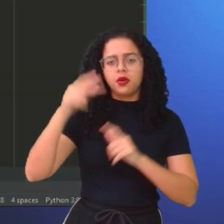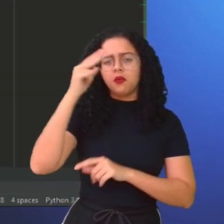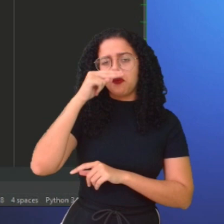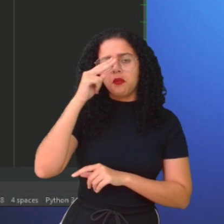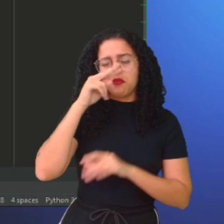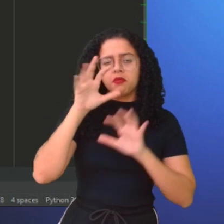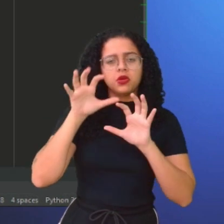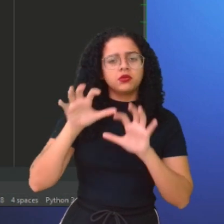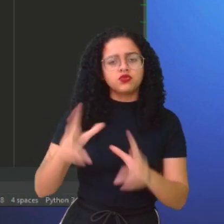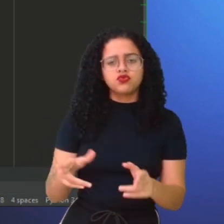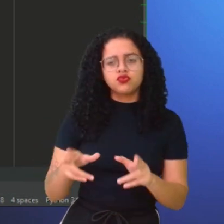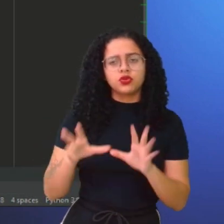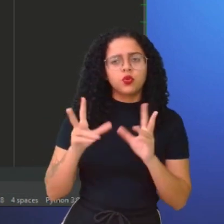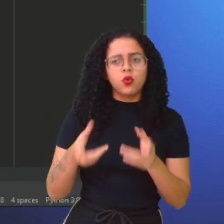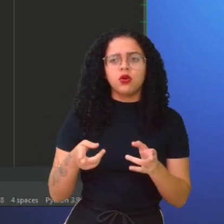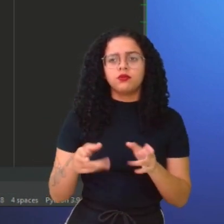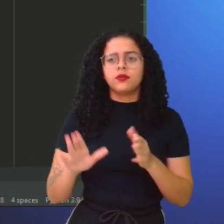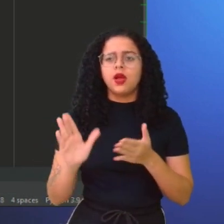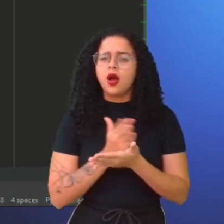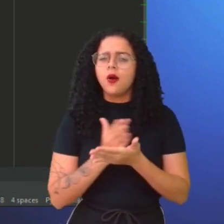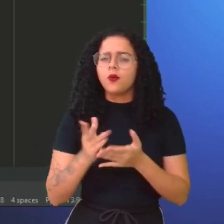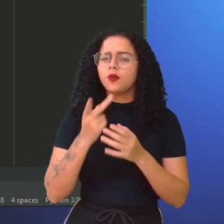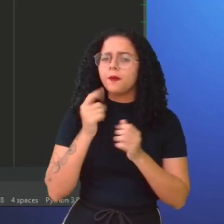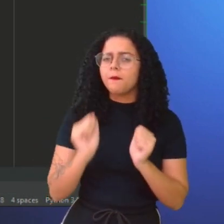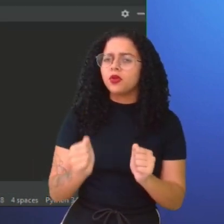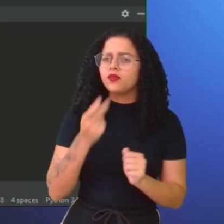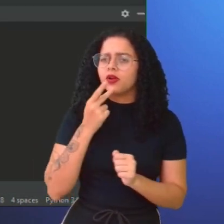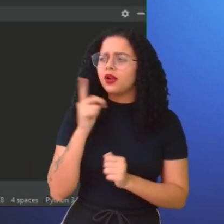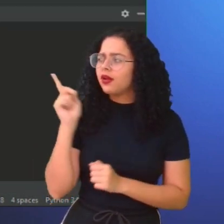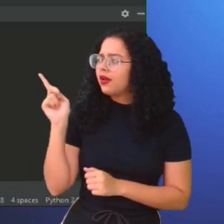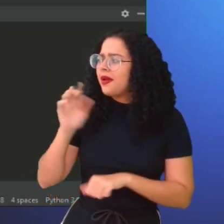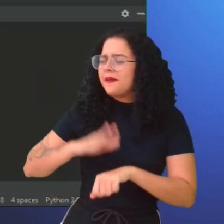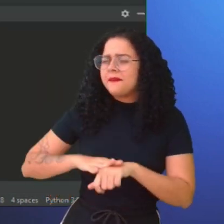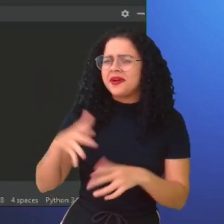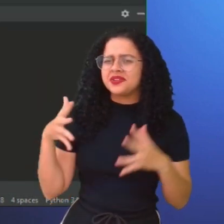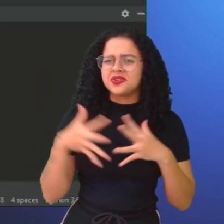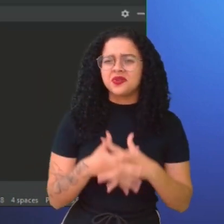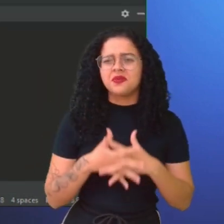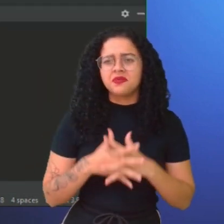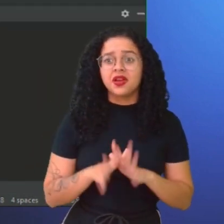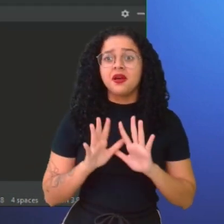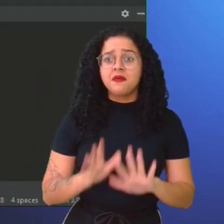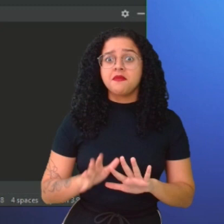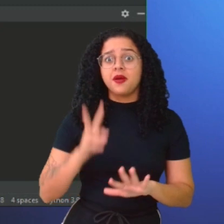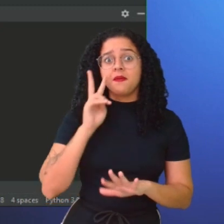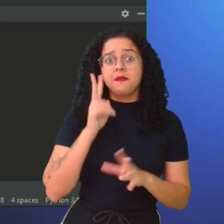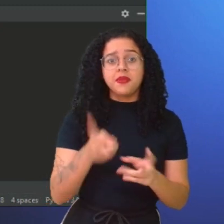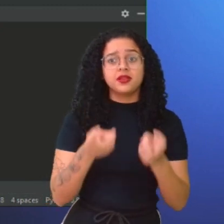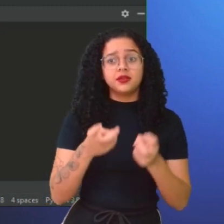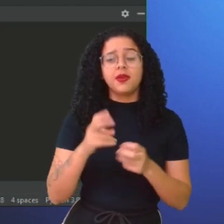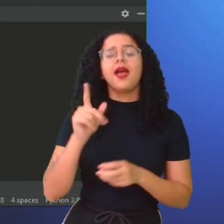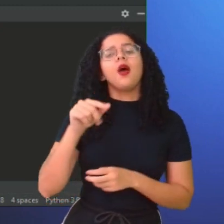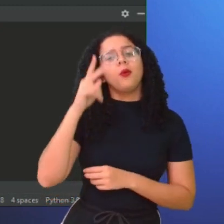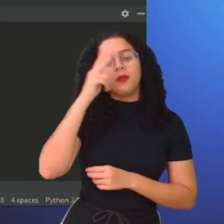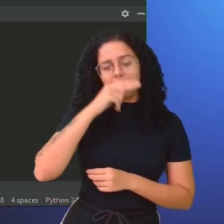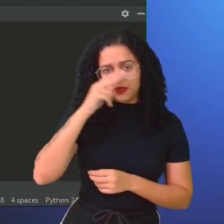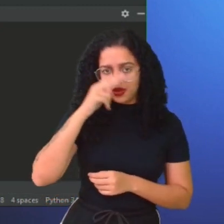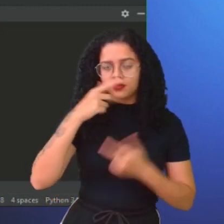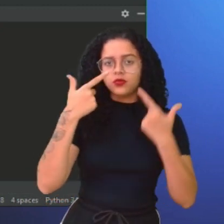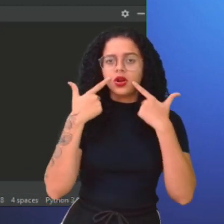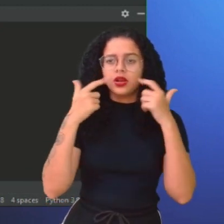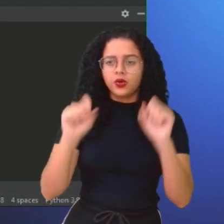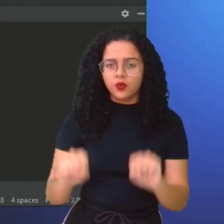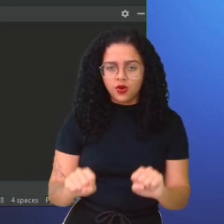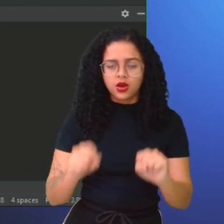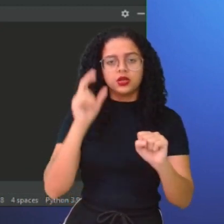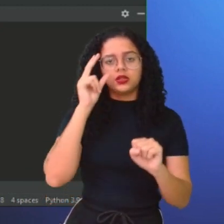forma, né? Então, alguns podem dizer, eita, é mais complicado, mas a gente vai ver que é o mesmo algoritmo, ou seja, é a mesma linha